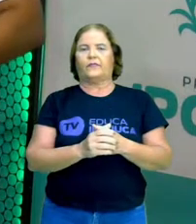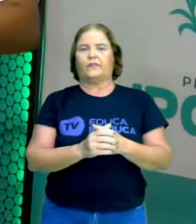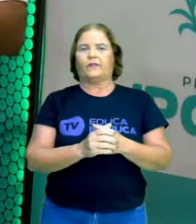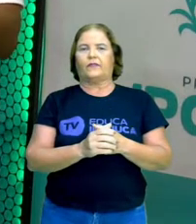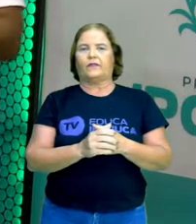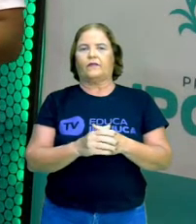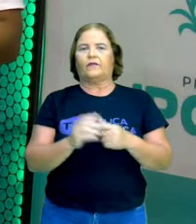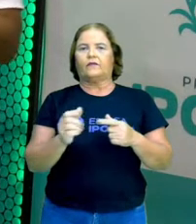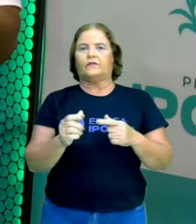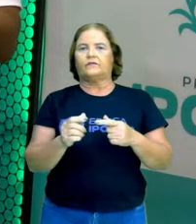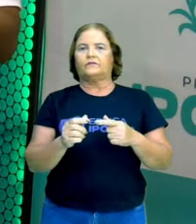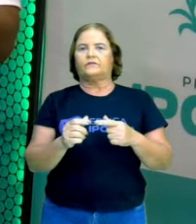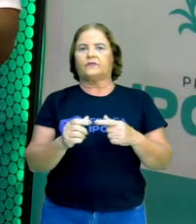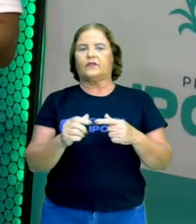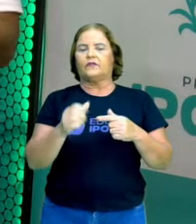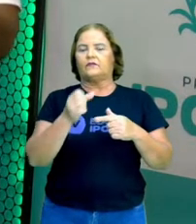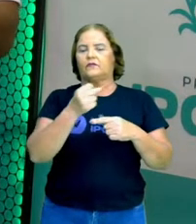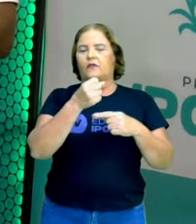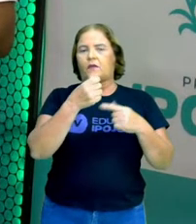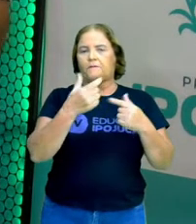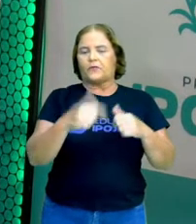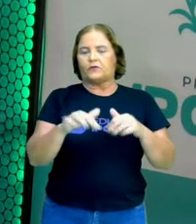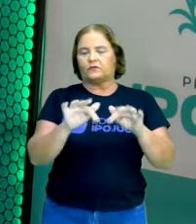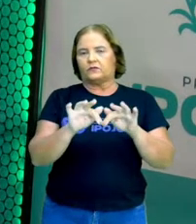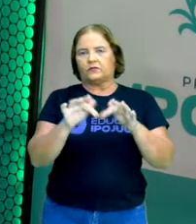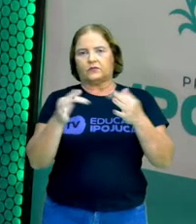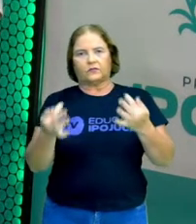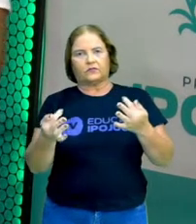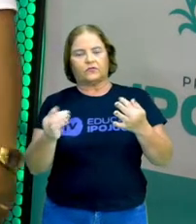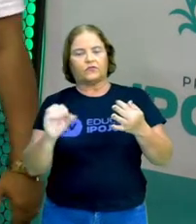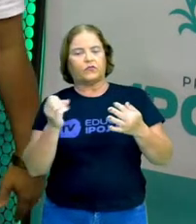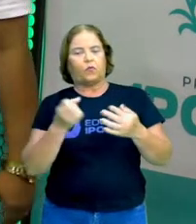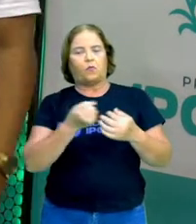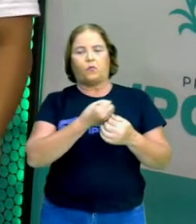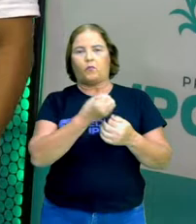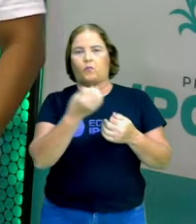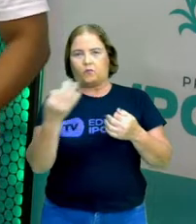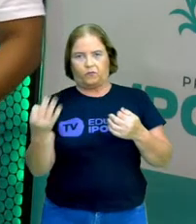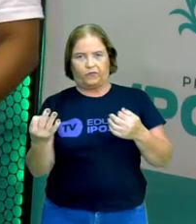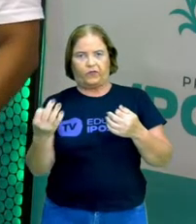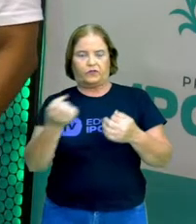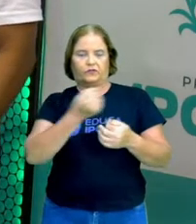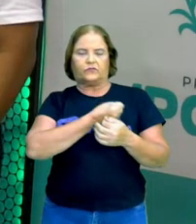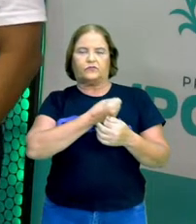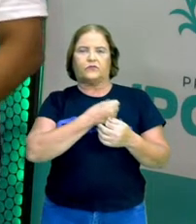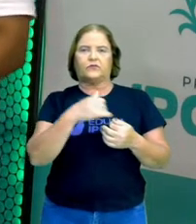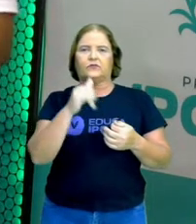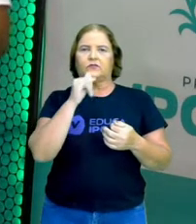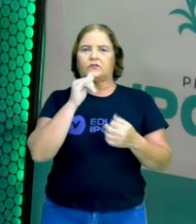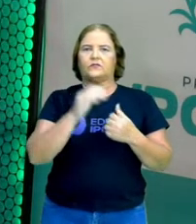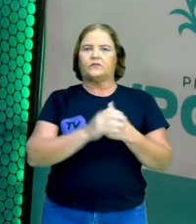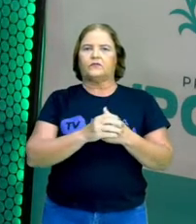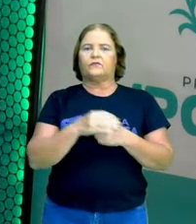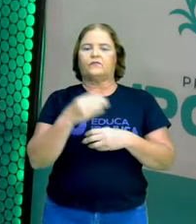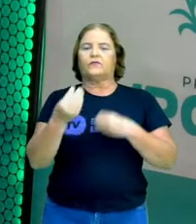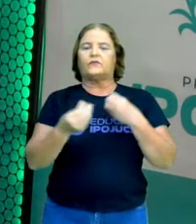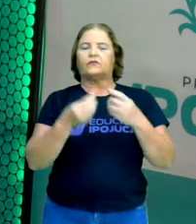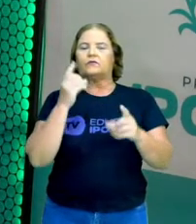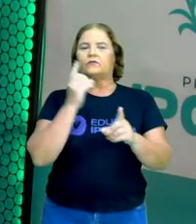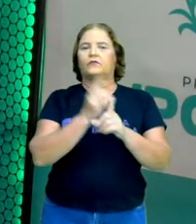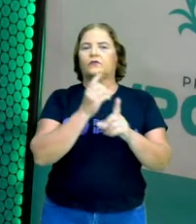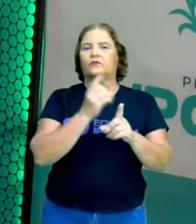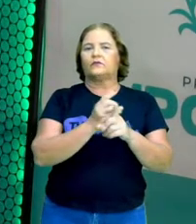E essa dízima pode ser simples ou composta. Vamos ver os exemplos. Como encontrar